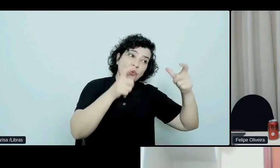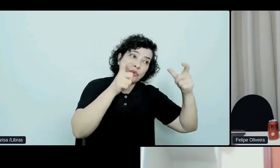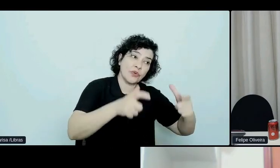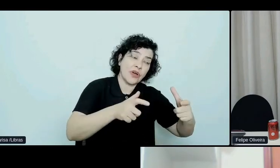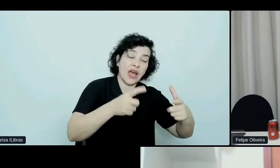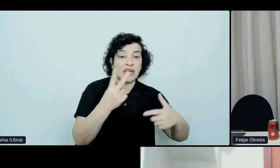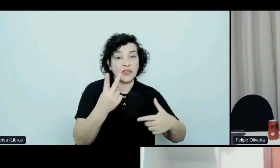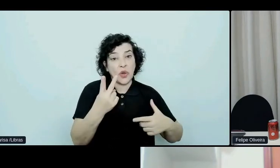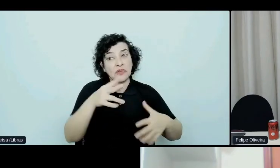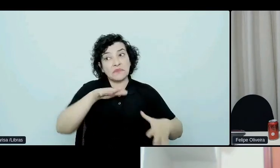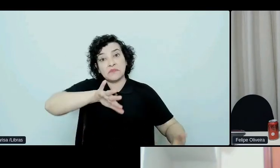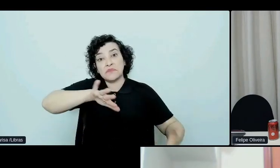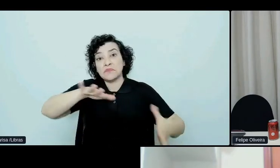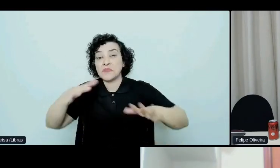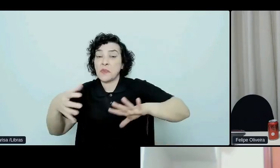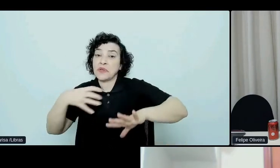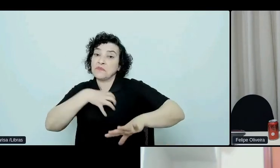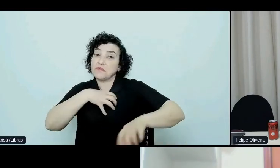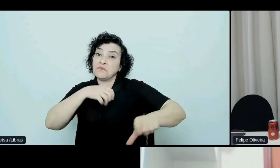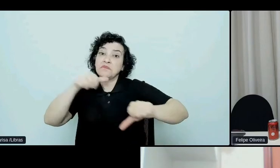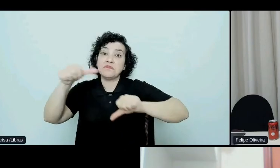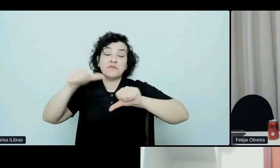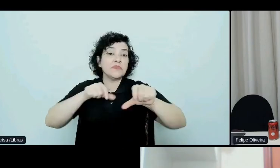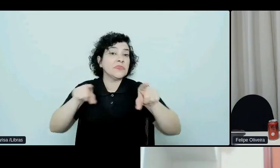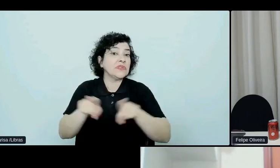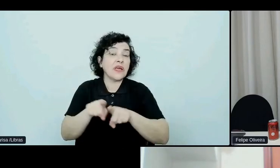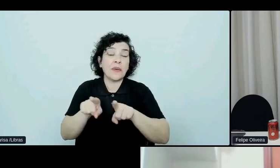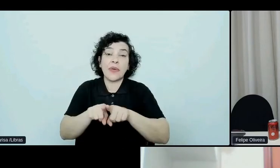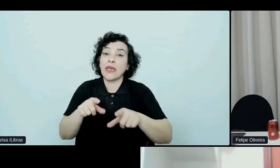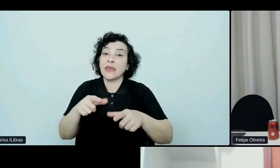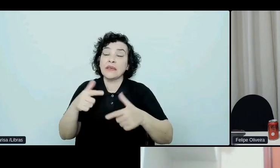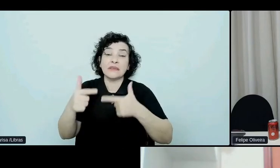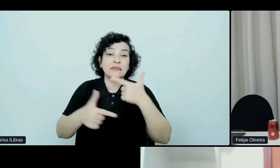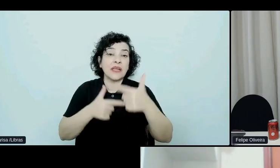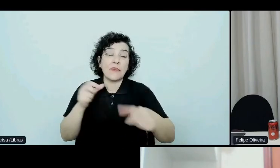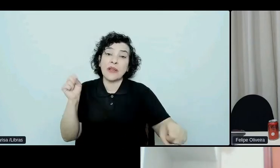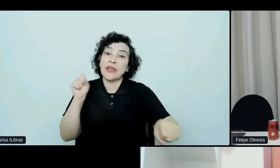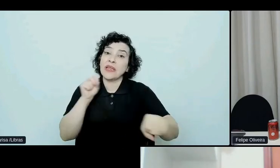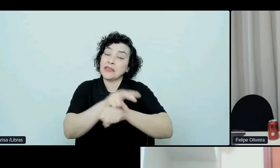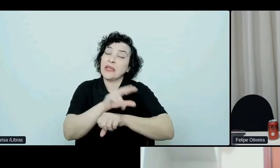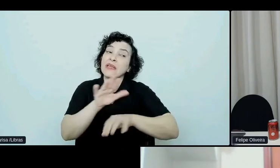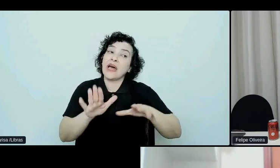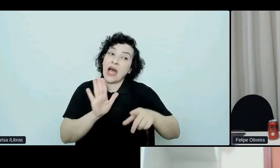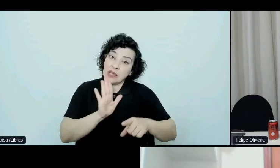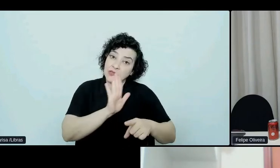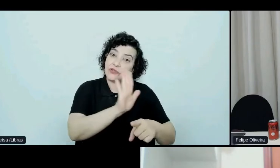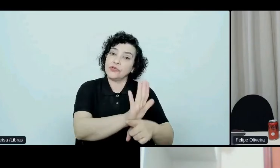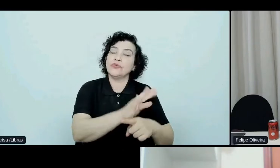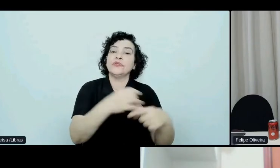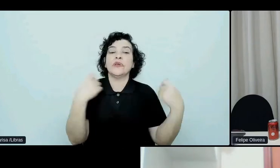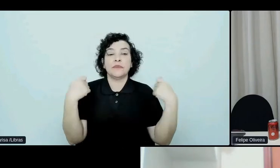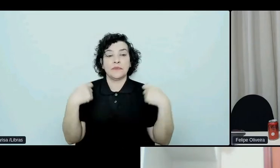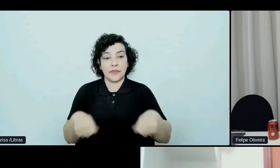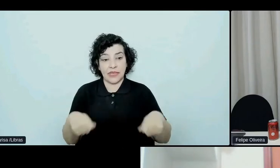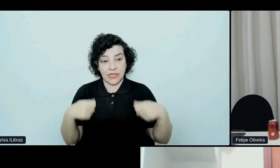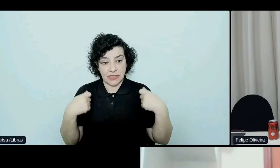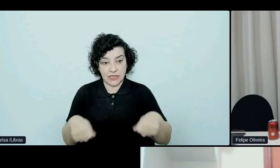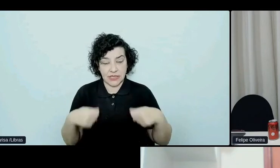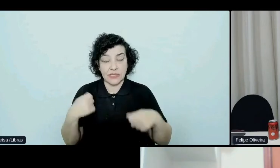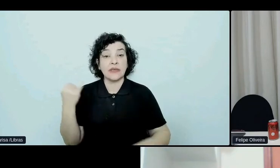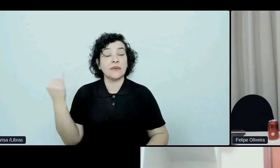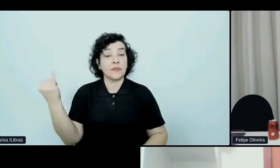falando aqui de suporte nível 1 para um autista, às vezes o autista ele é suporte nível 1 em uma situação